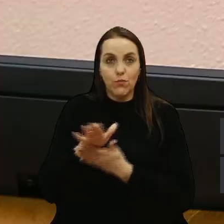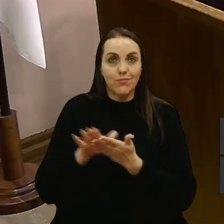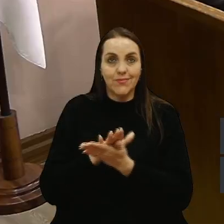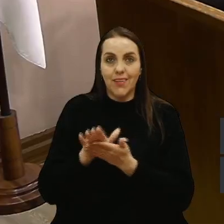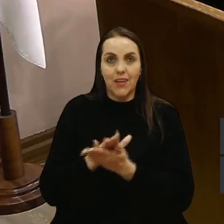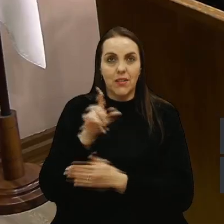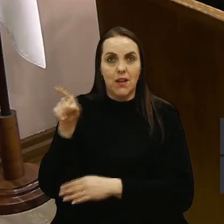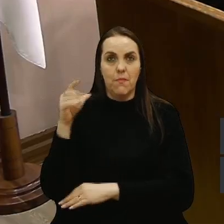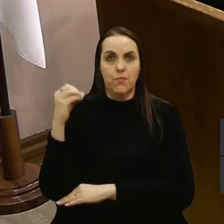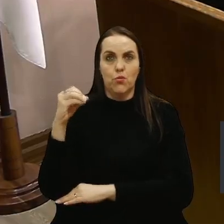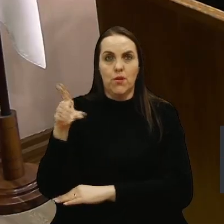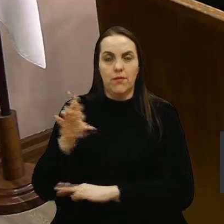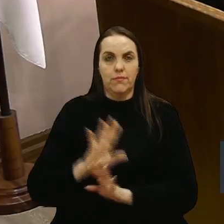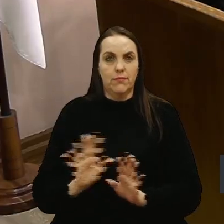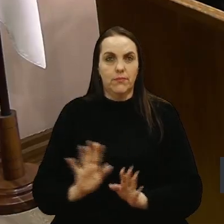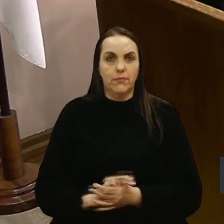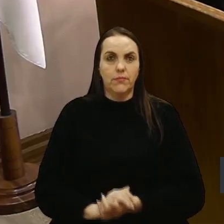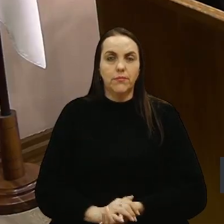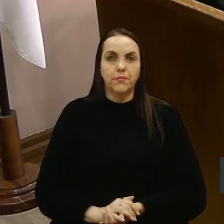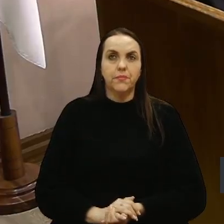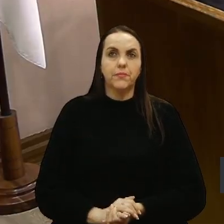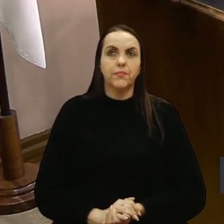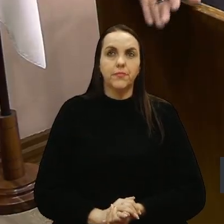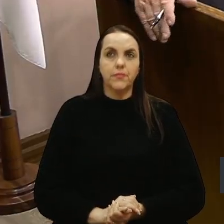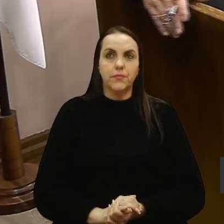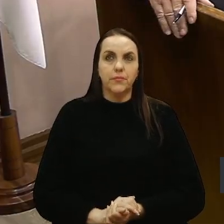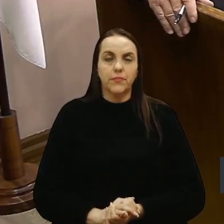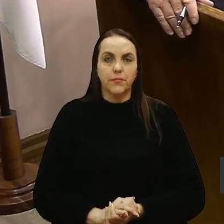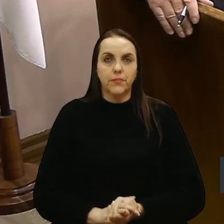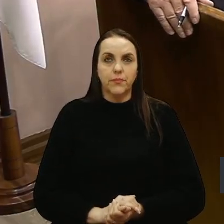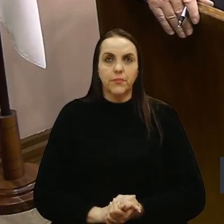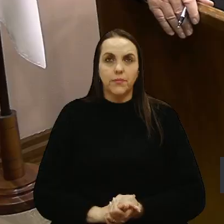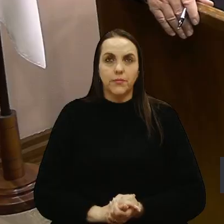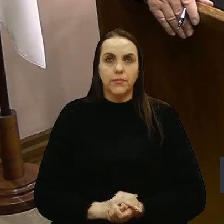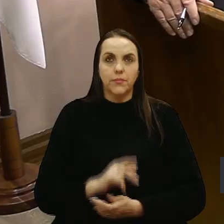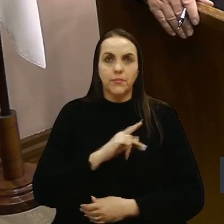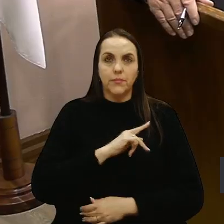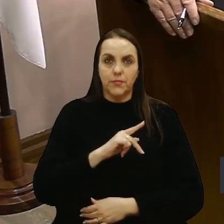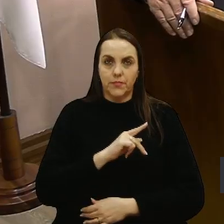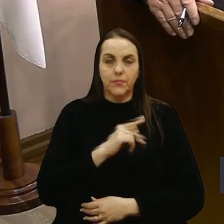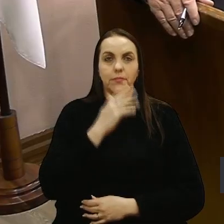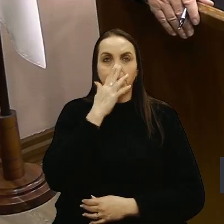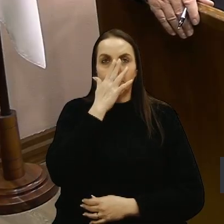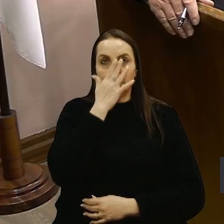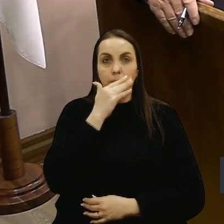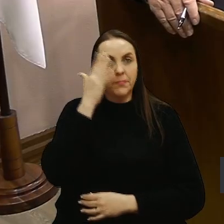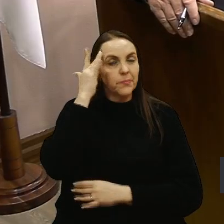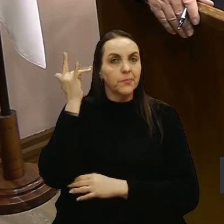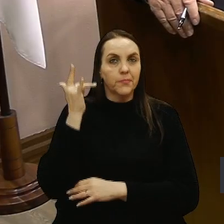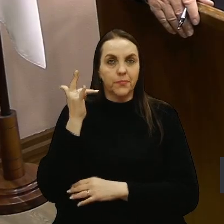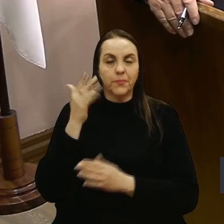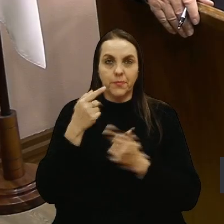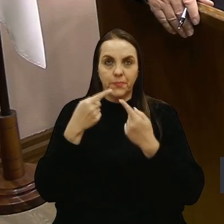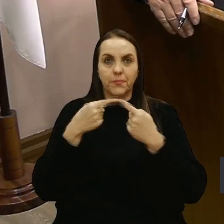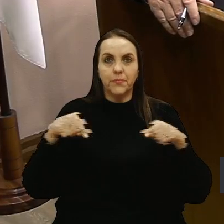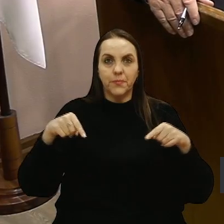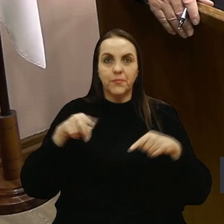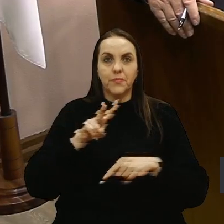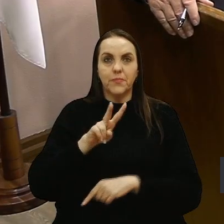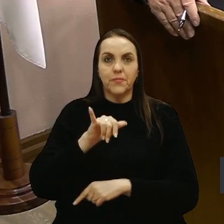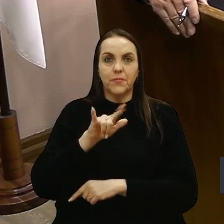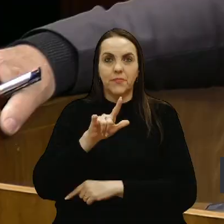Obrigado. Senhor presidente, então amanhã inauguramos a Vila